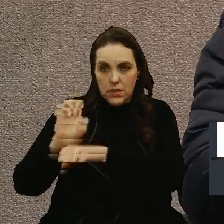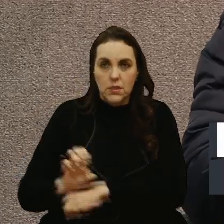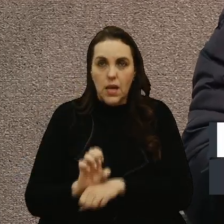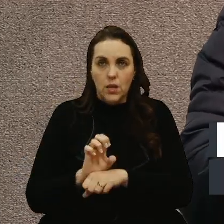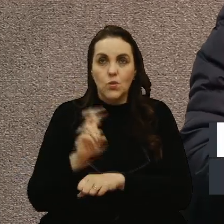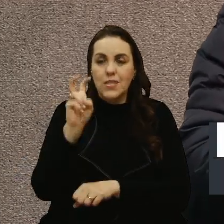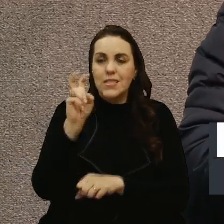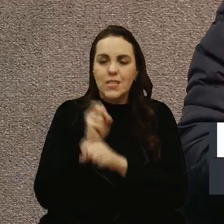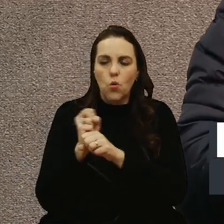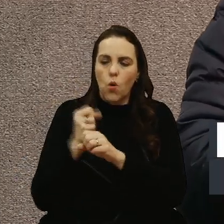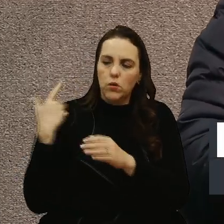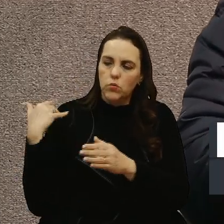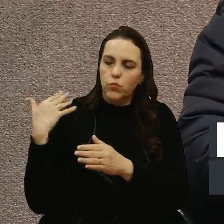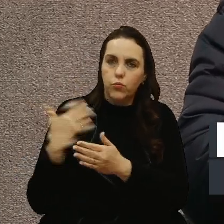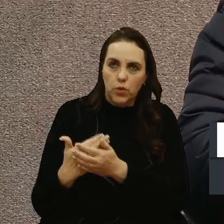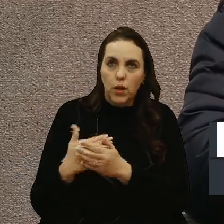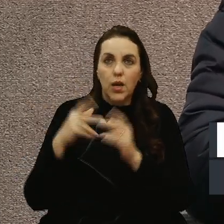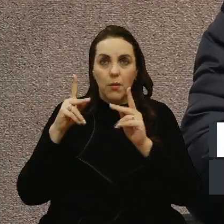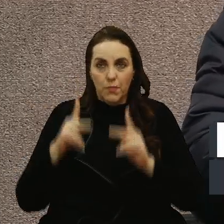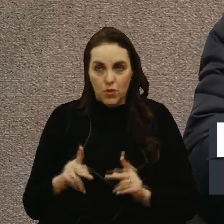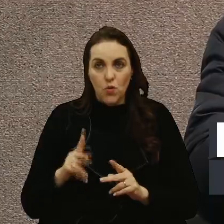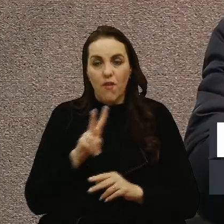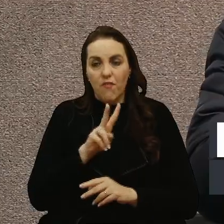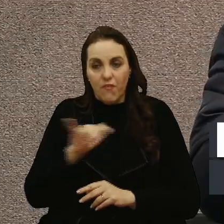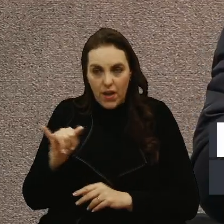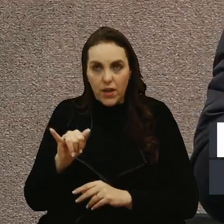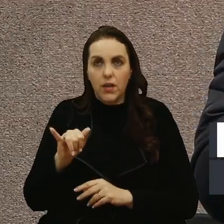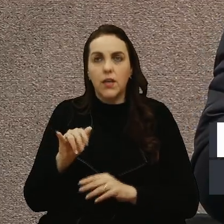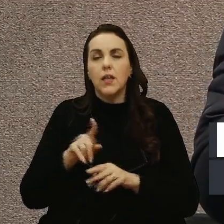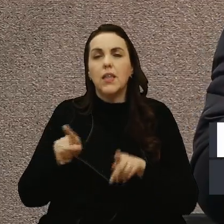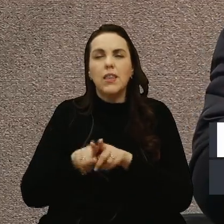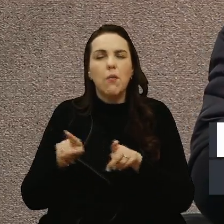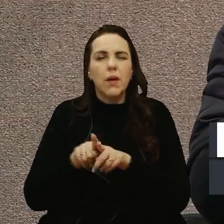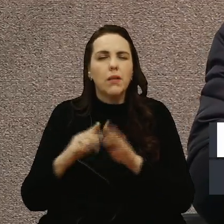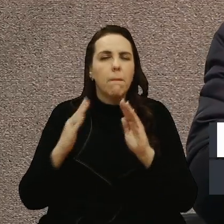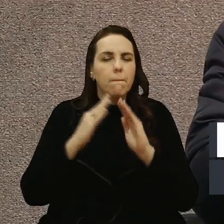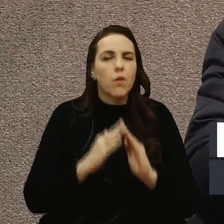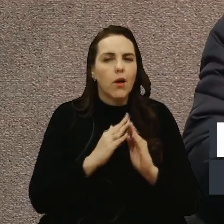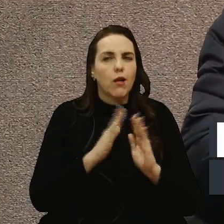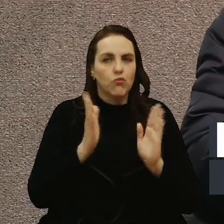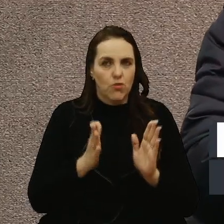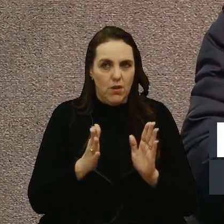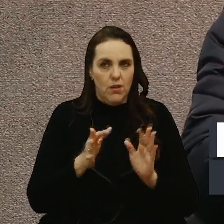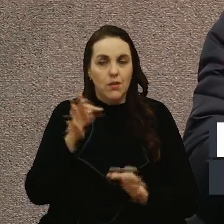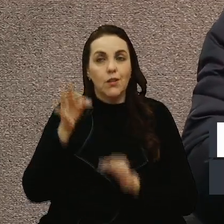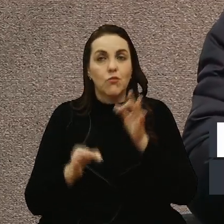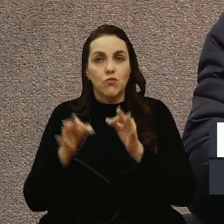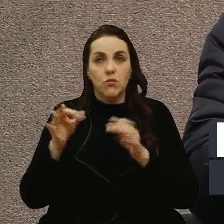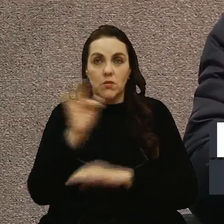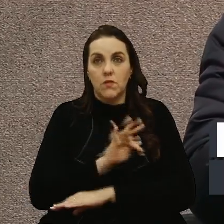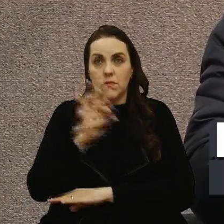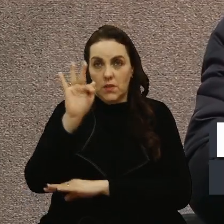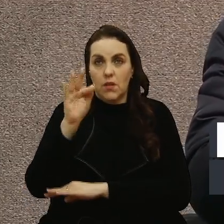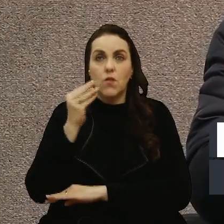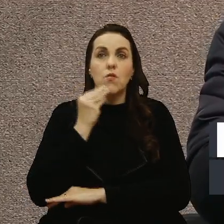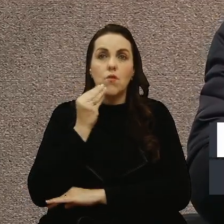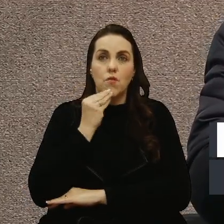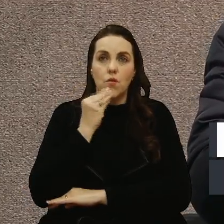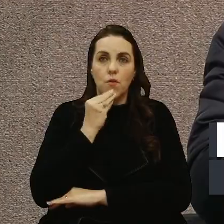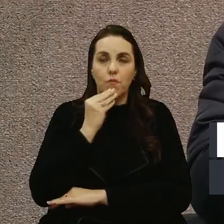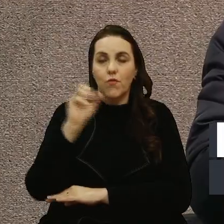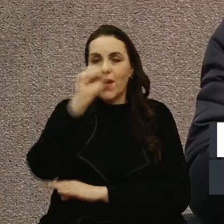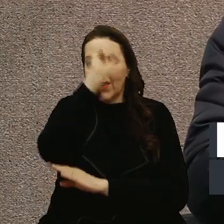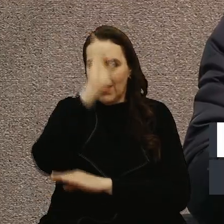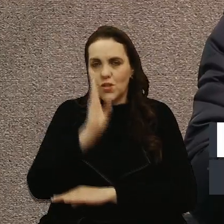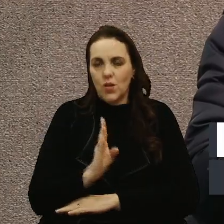anos a pessoa pretensa a ser nomeada tenha residido. Porque o que acontece? Na Justiça Federal, por óbvio, a certidão é a nível nacional.